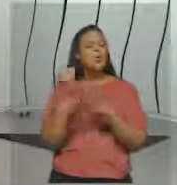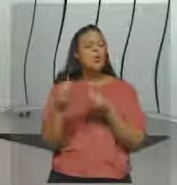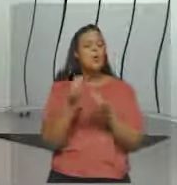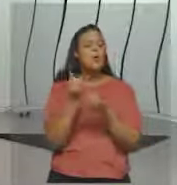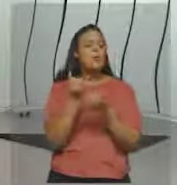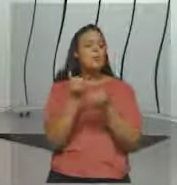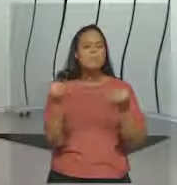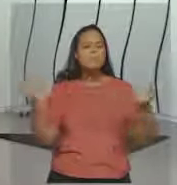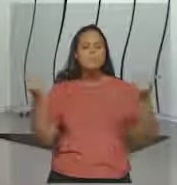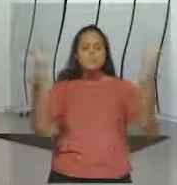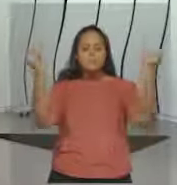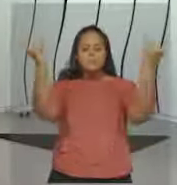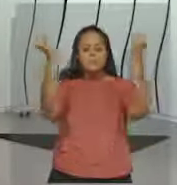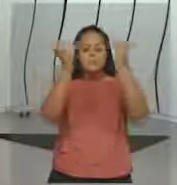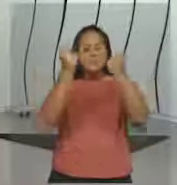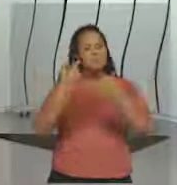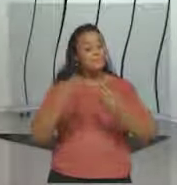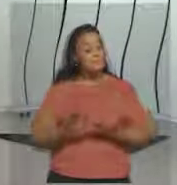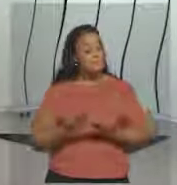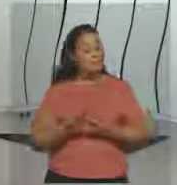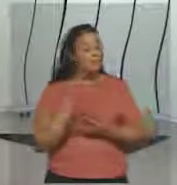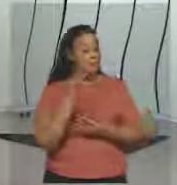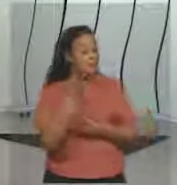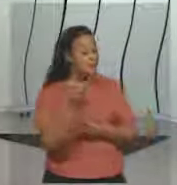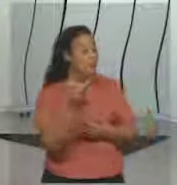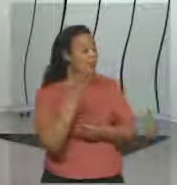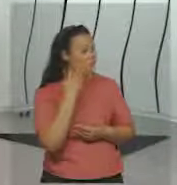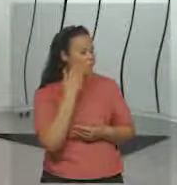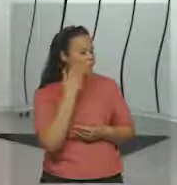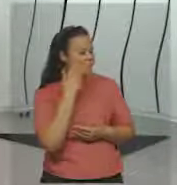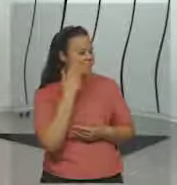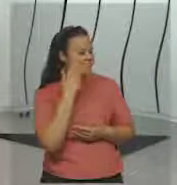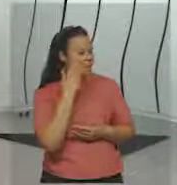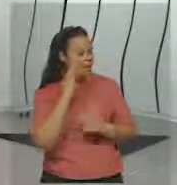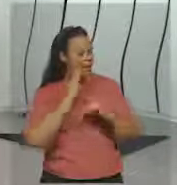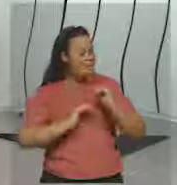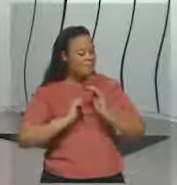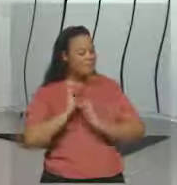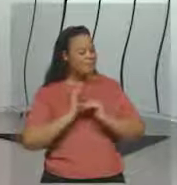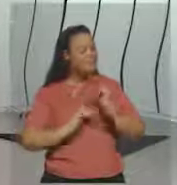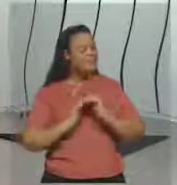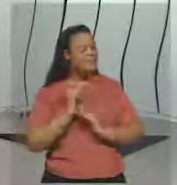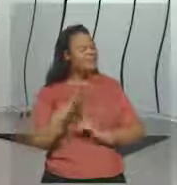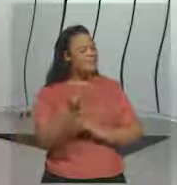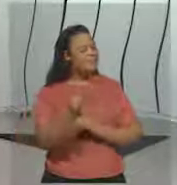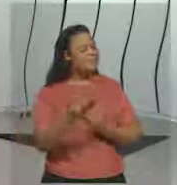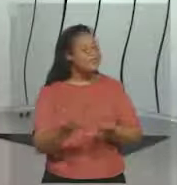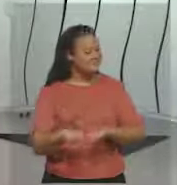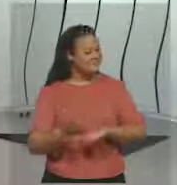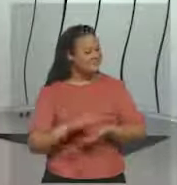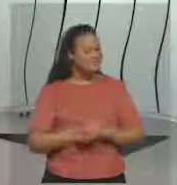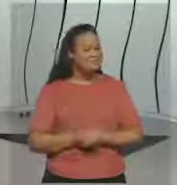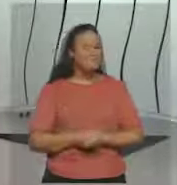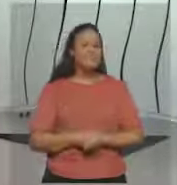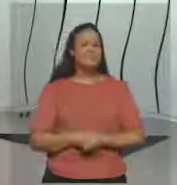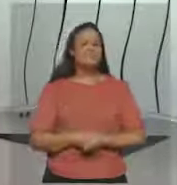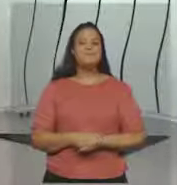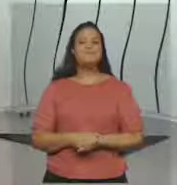E quem sabe você até se identifique com esse assunto e seja uma profissão futura sua.